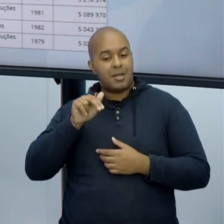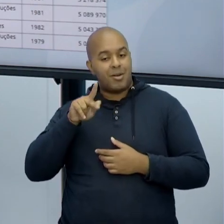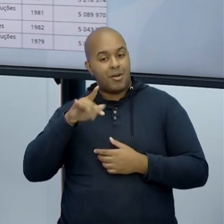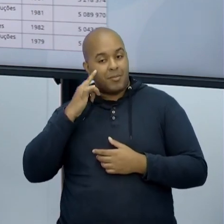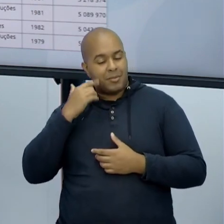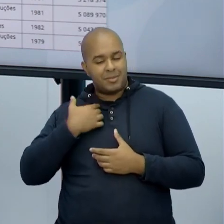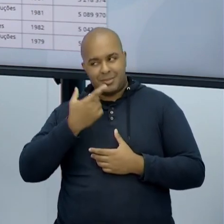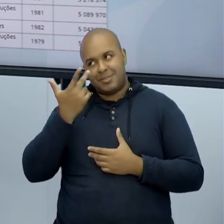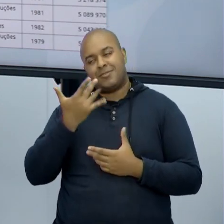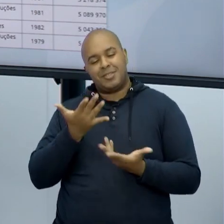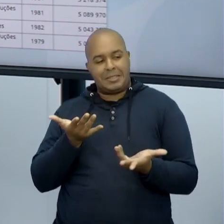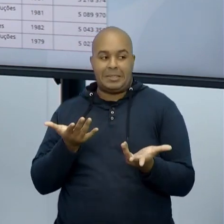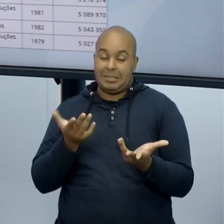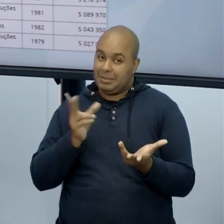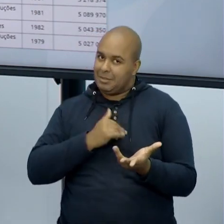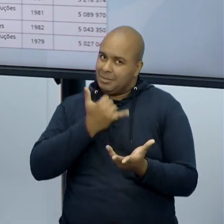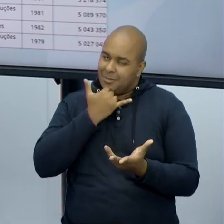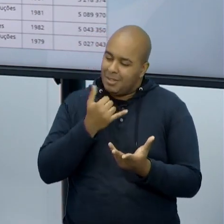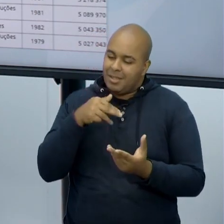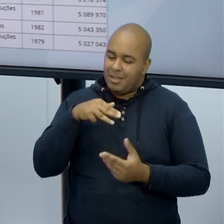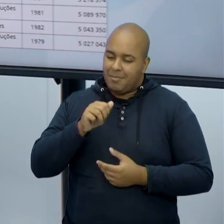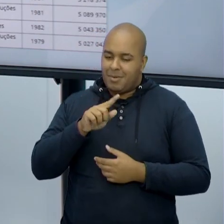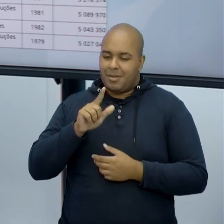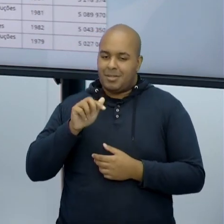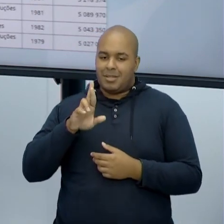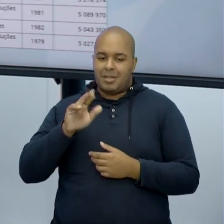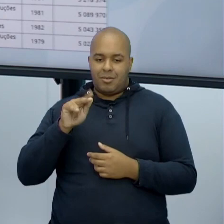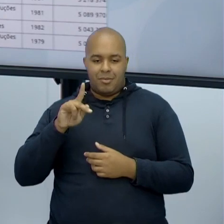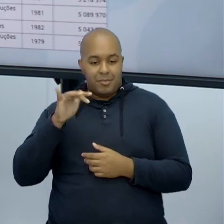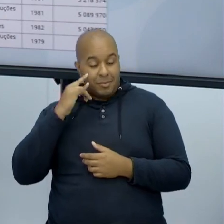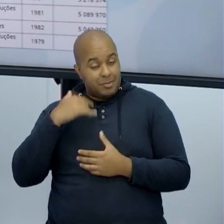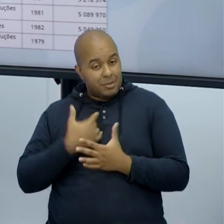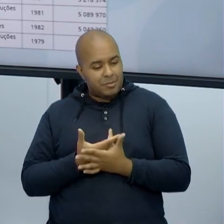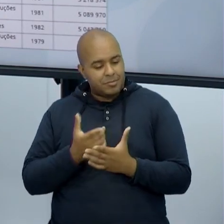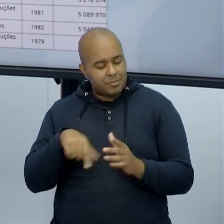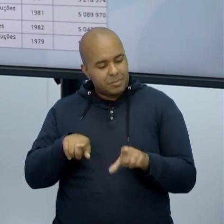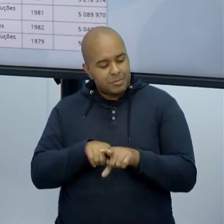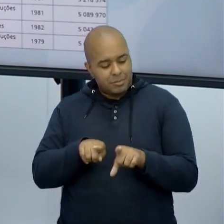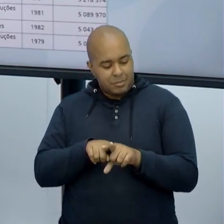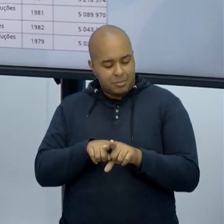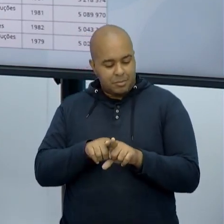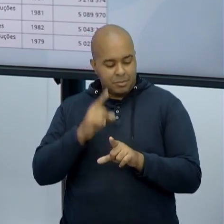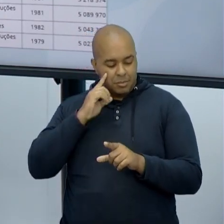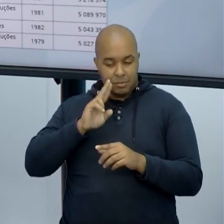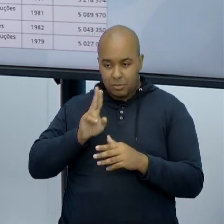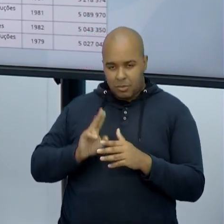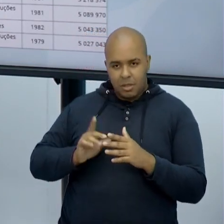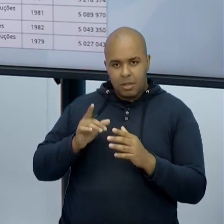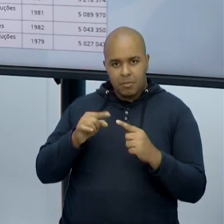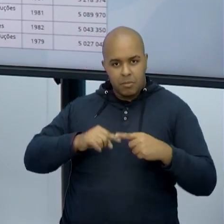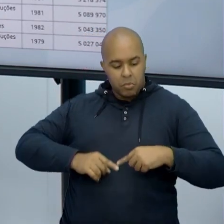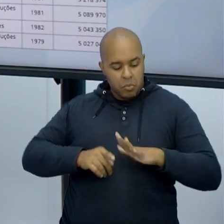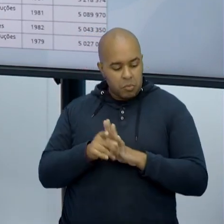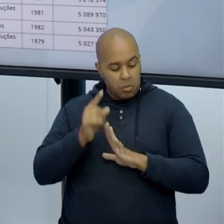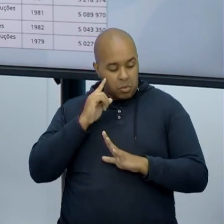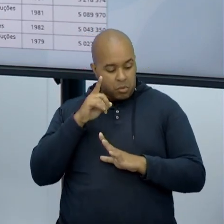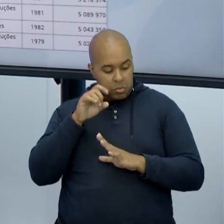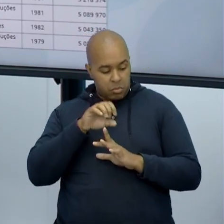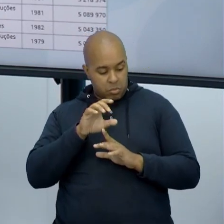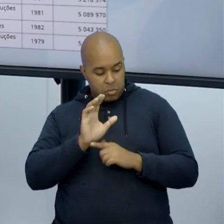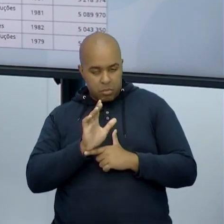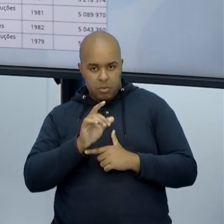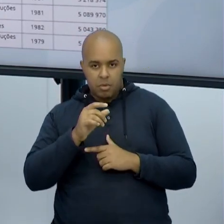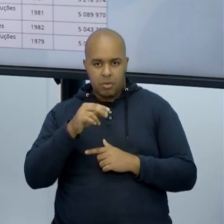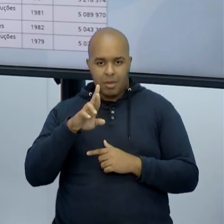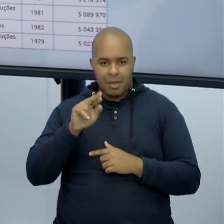nome do Mazzaropi? Imperdoável isso, desculpa, Mazzaropi, o cara sensacional. Então, assim como nomes que são sumidades do nacional: Renato